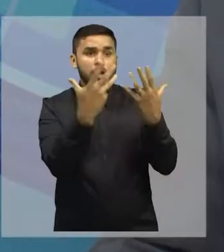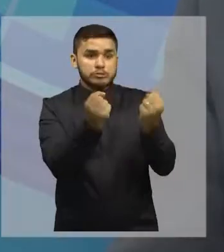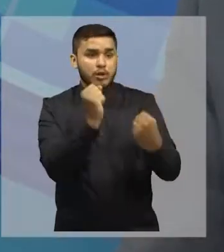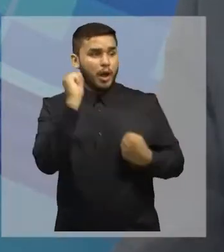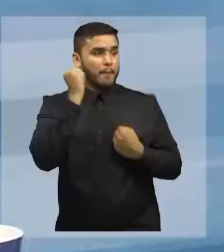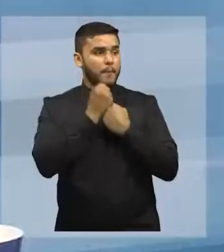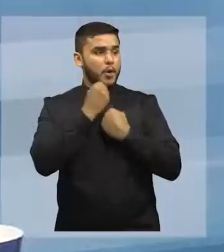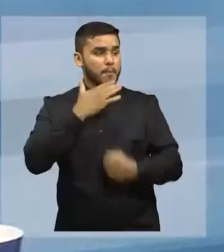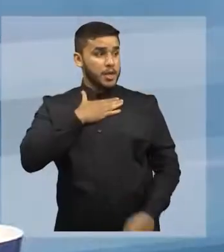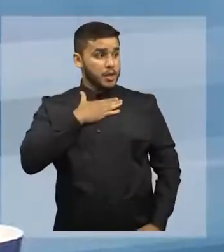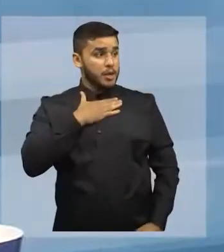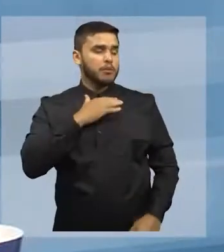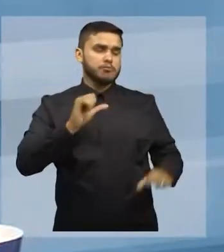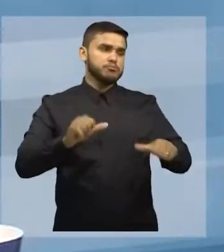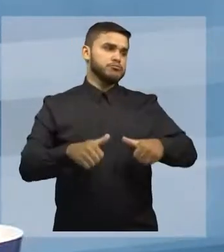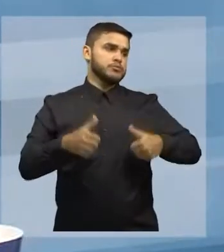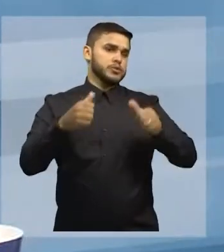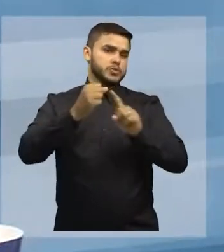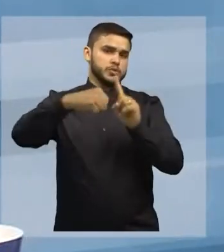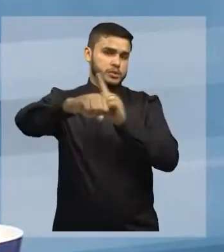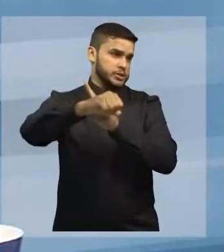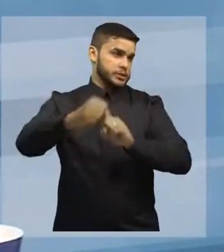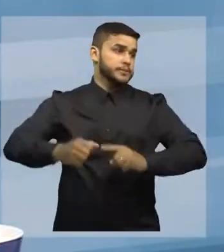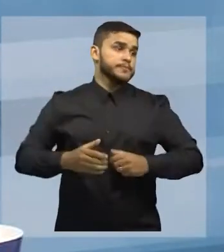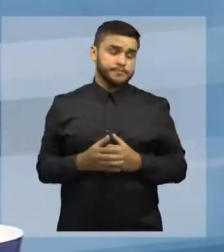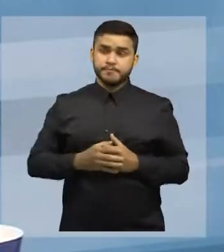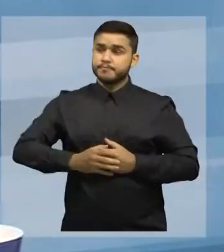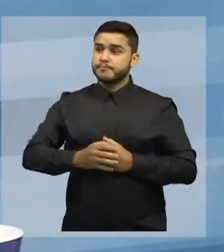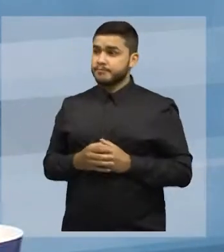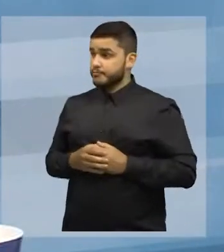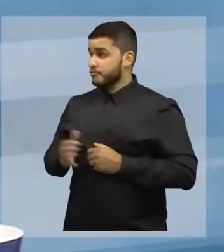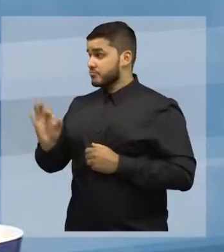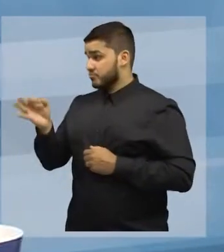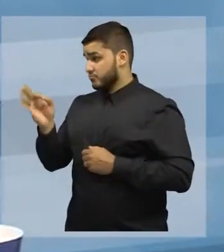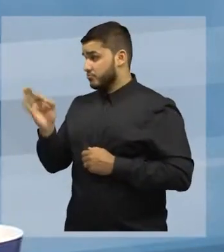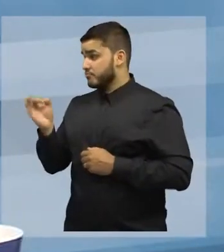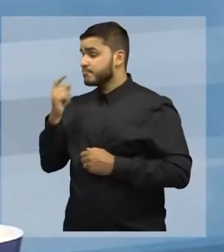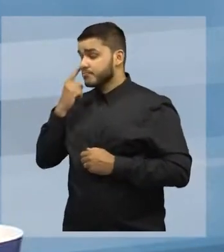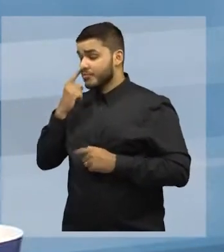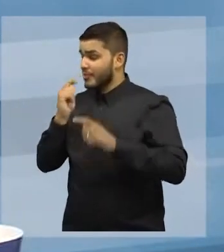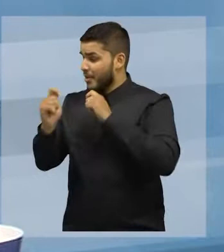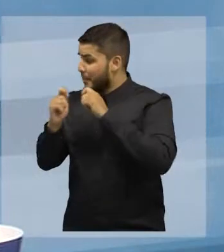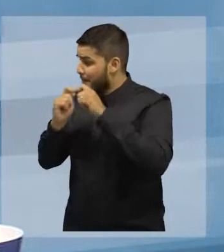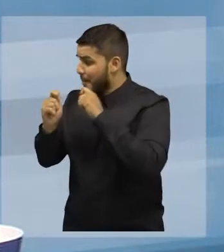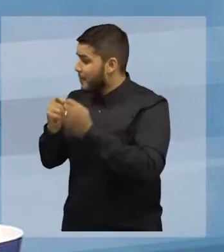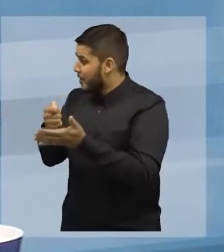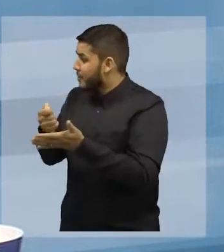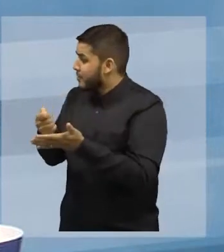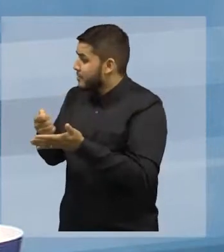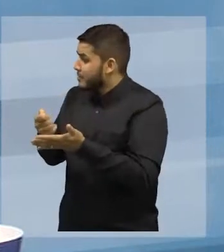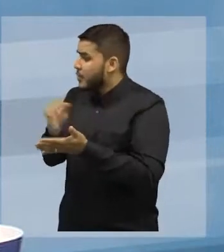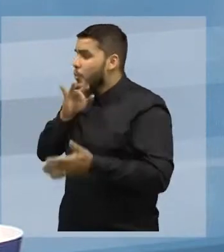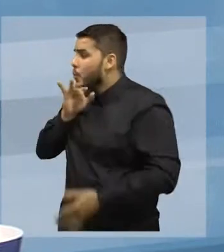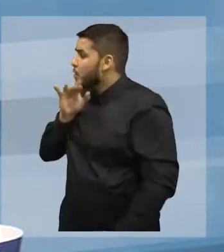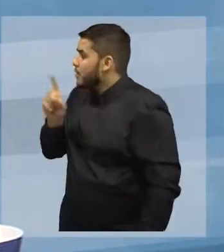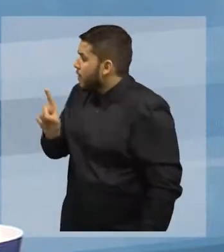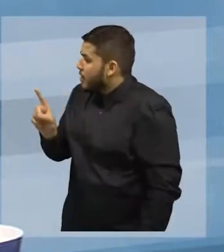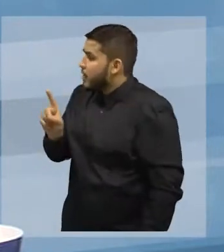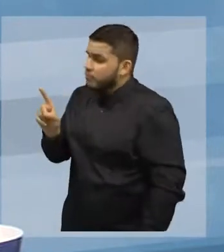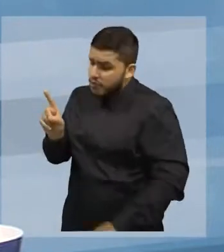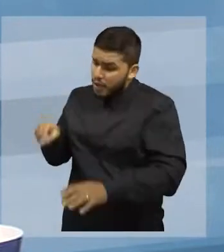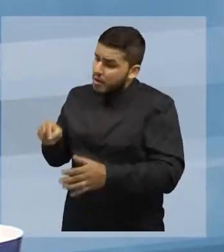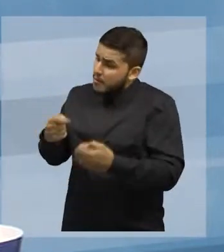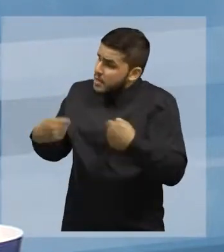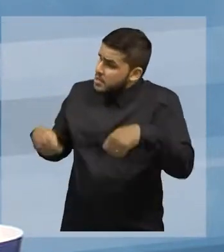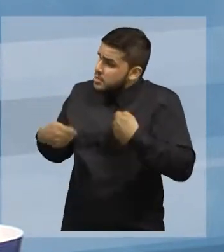todo. Aliás, essa negociação ela não é apenas ruim, como ela é necessária. O que não é